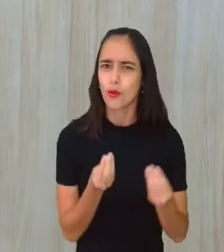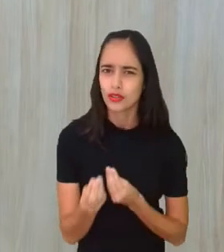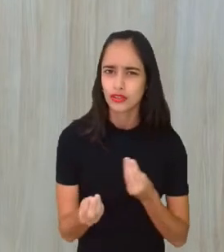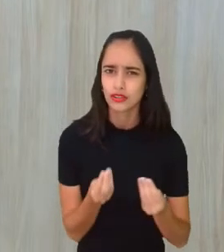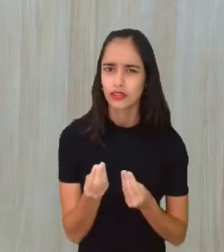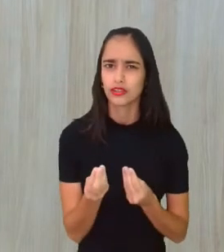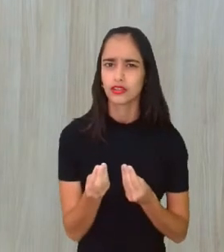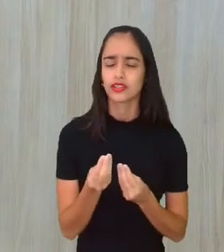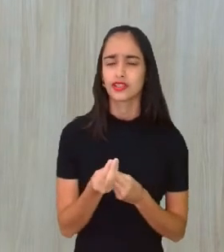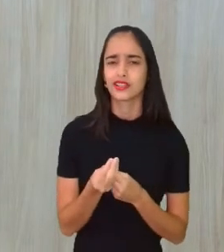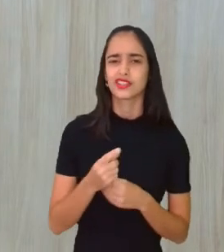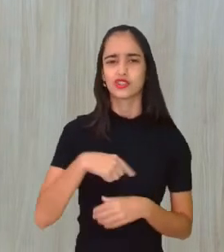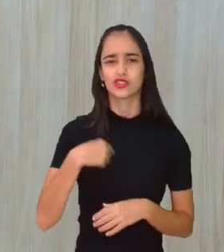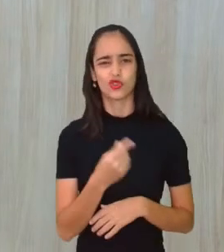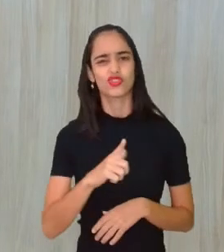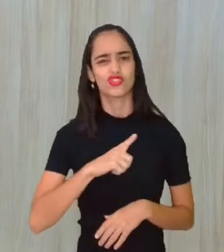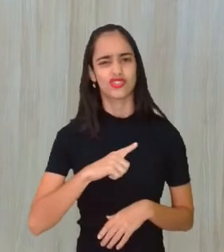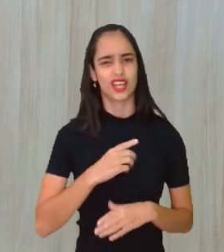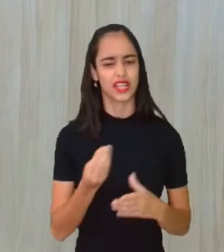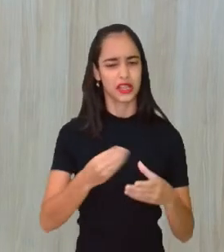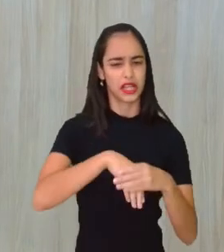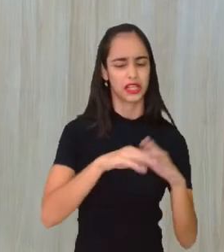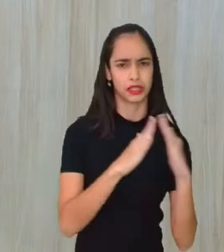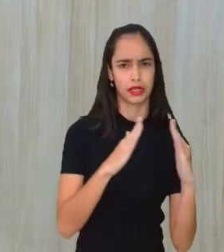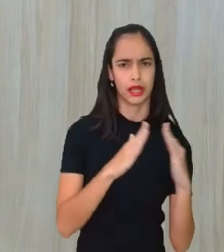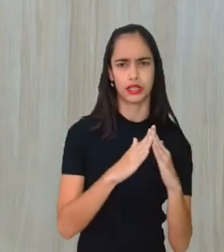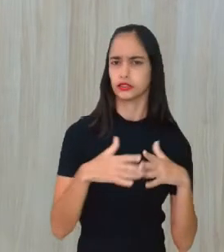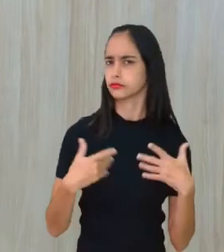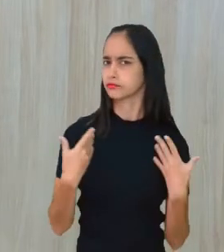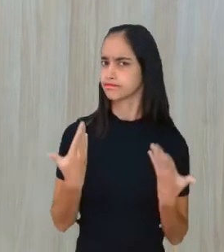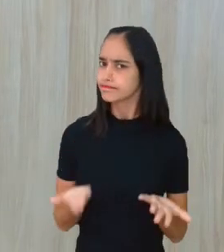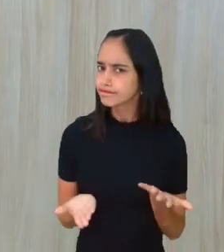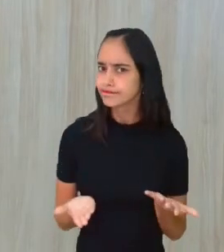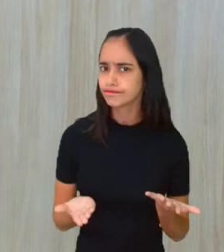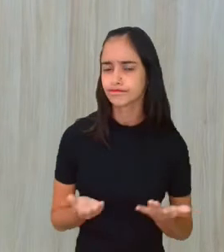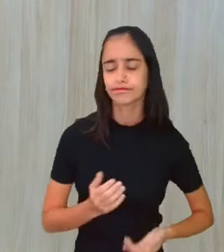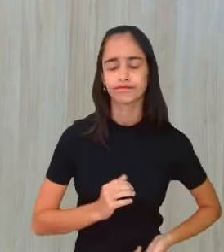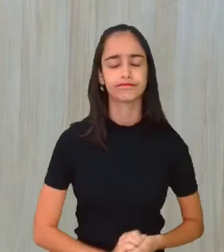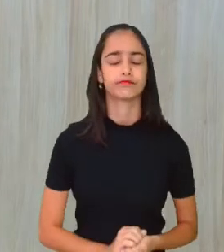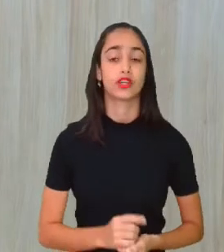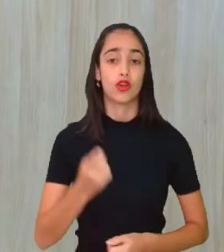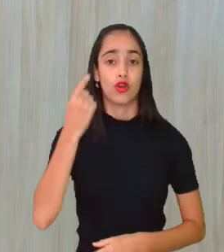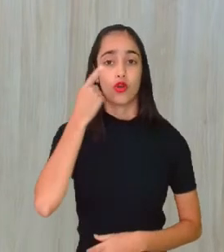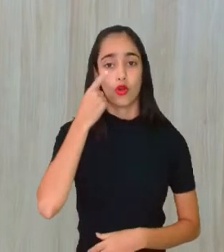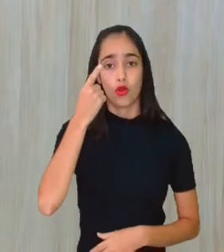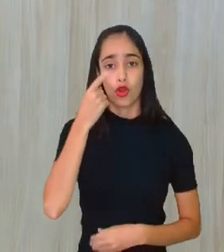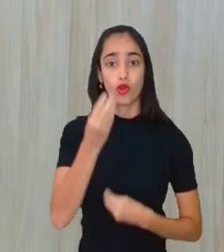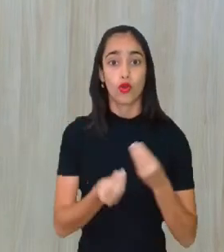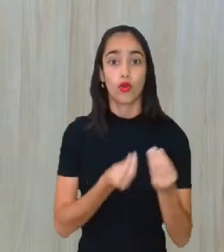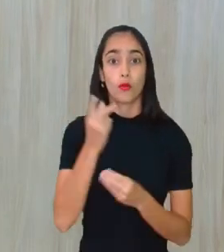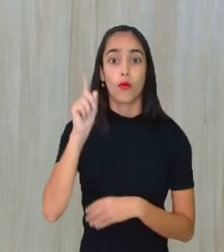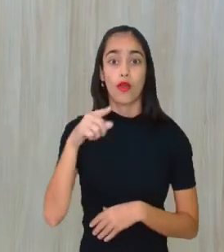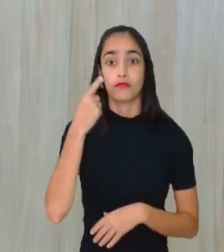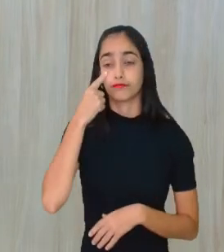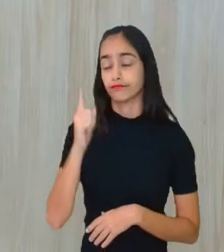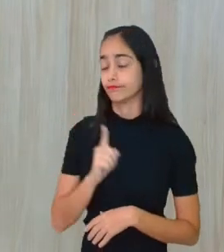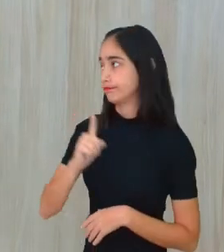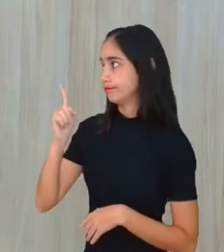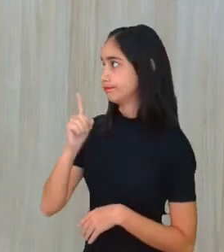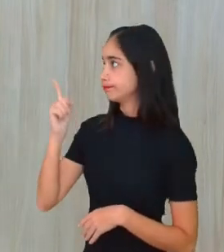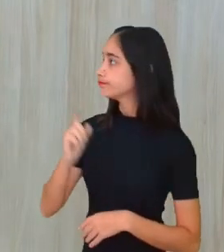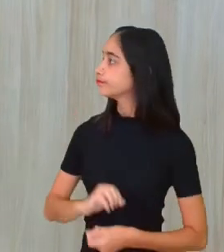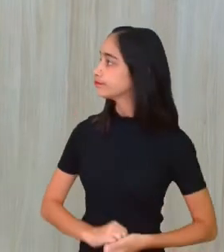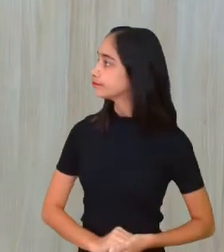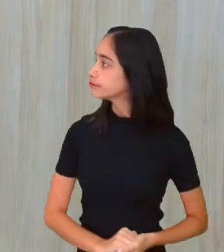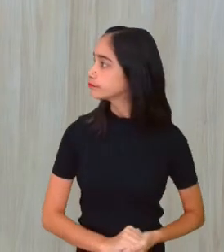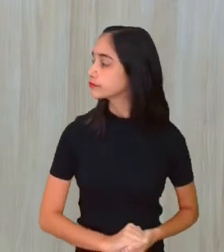equipamentos eletrônicos na nossa residência? Então, vejam aí o que é que definimos um circuito elétrico.